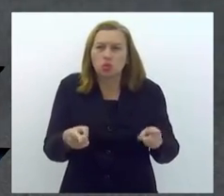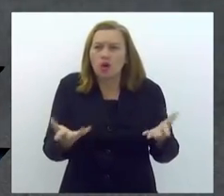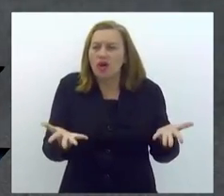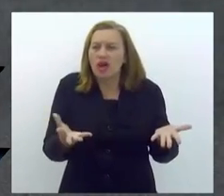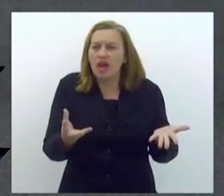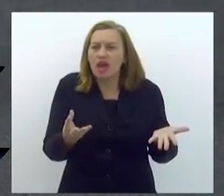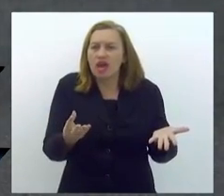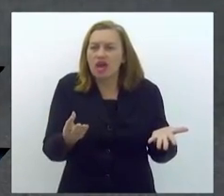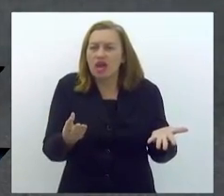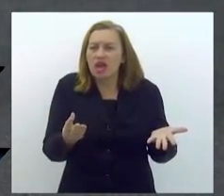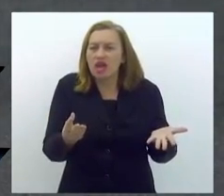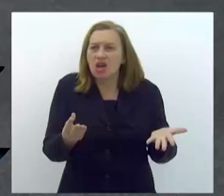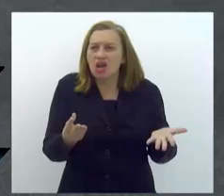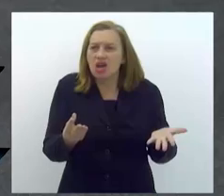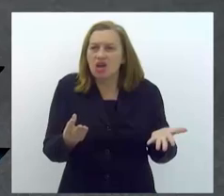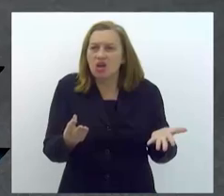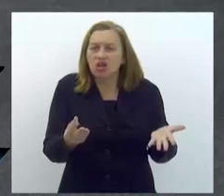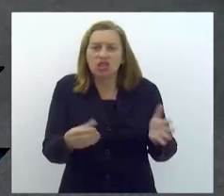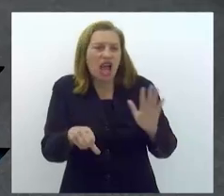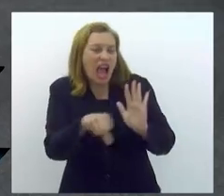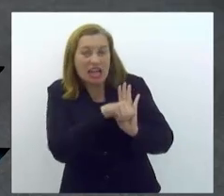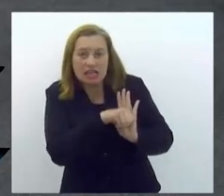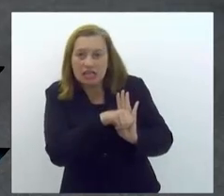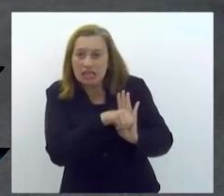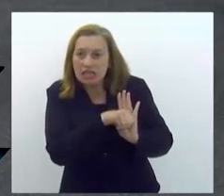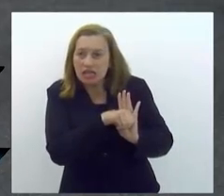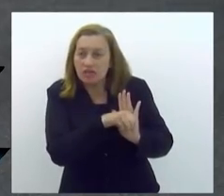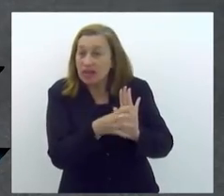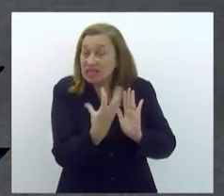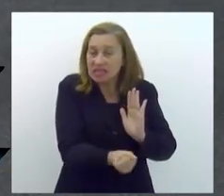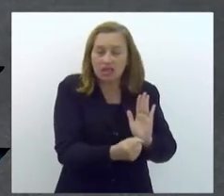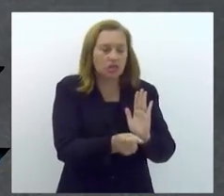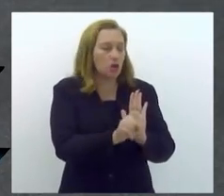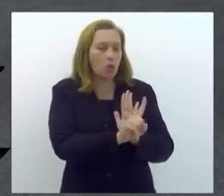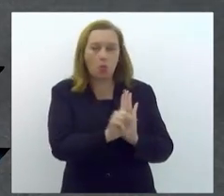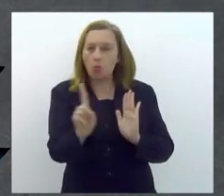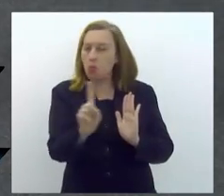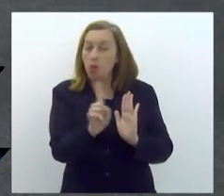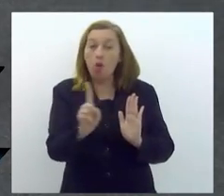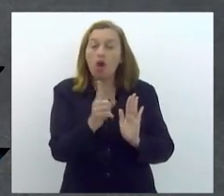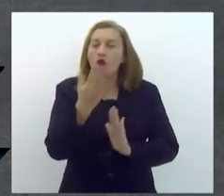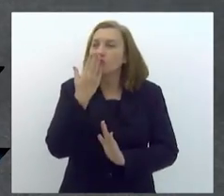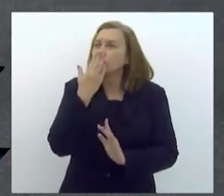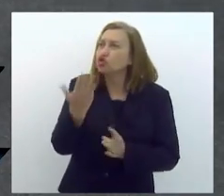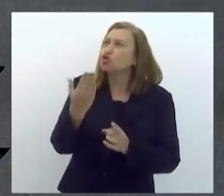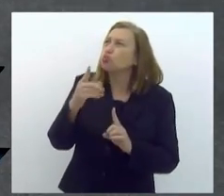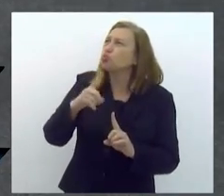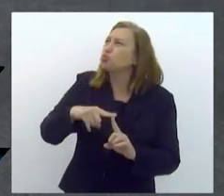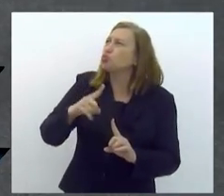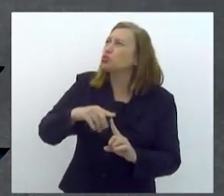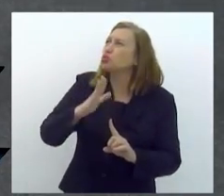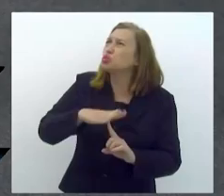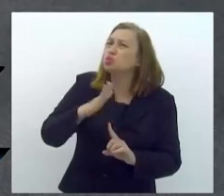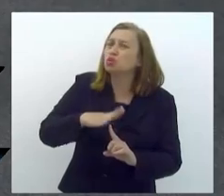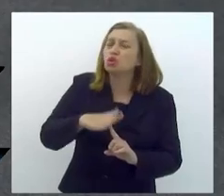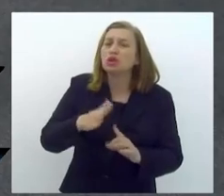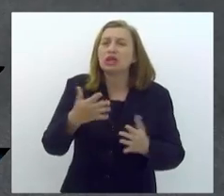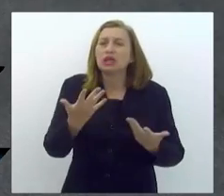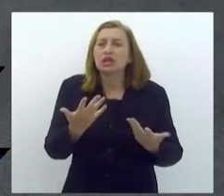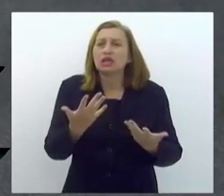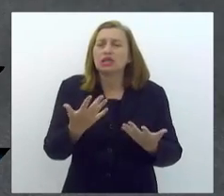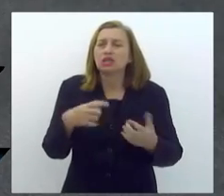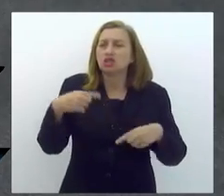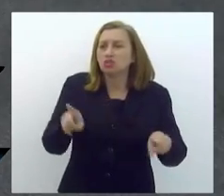de questão criminosa é um tipo de música né que não pode até manifestação